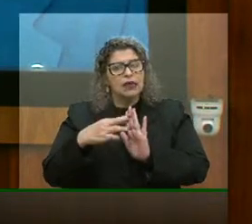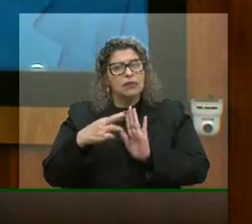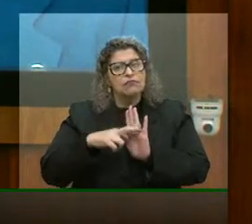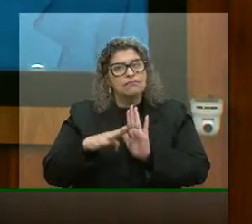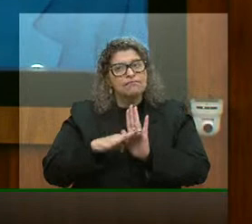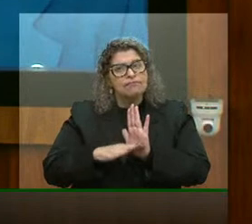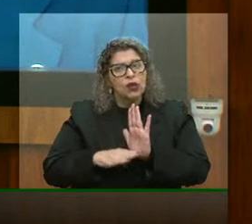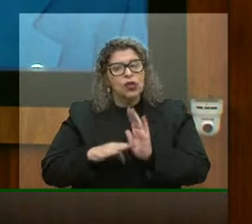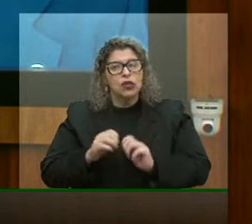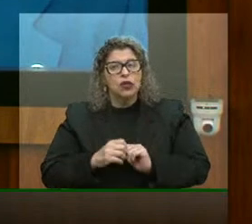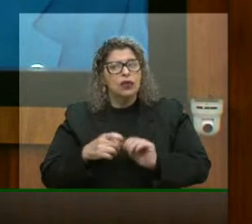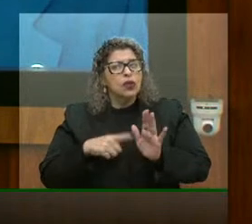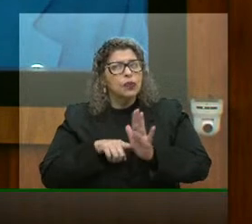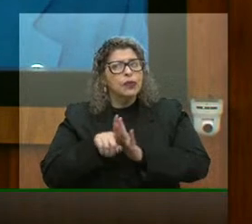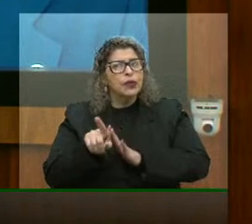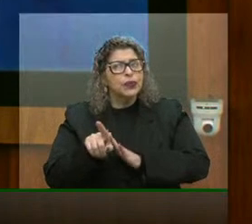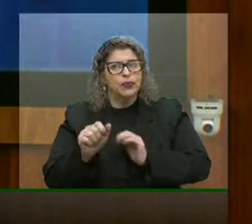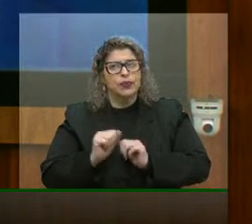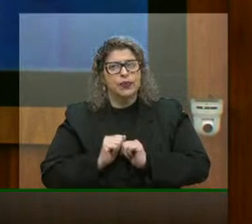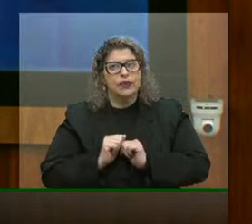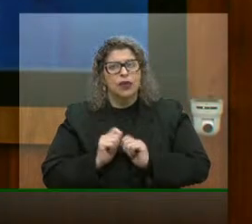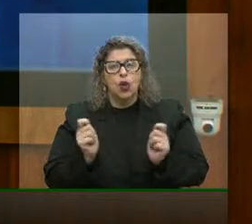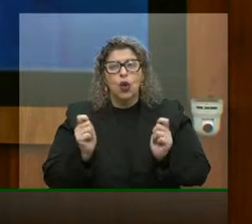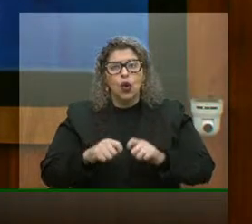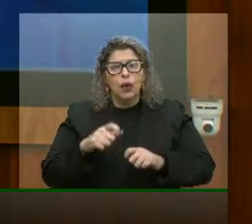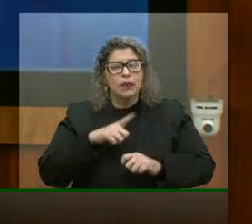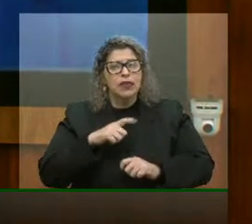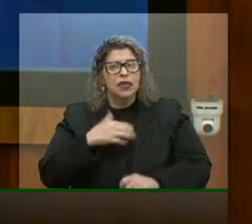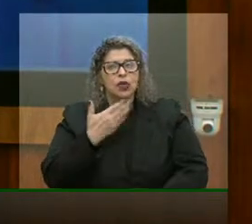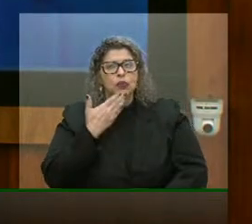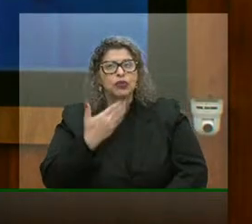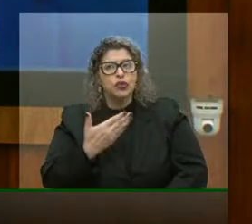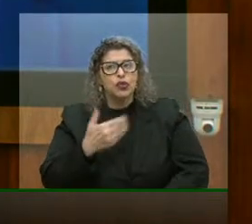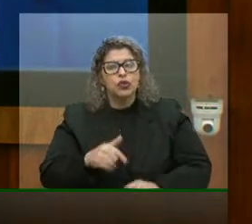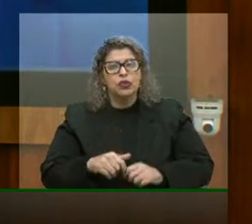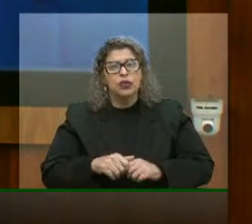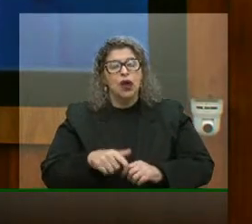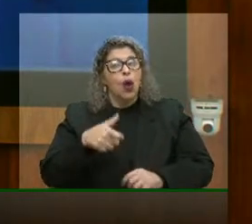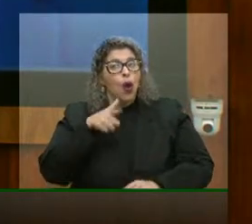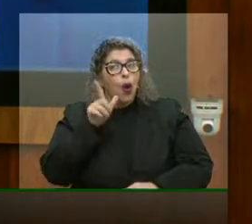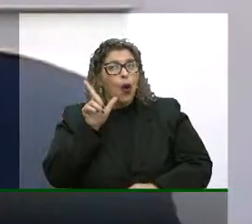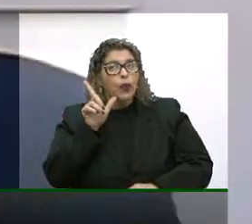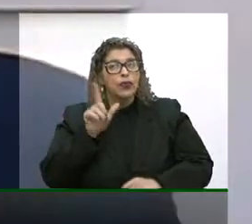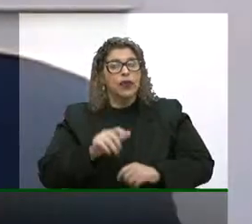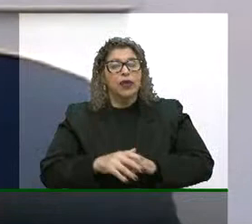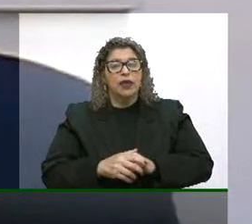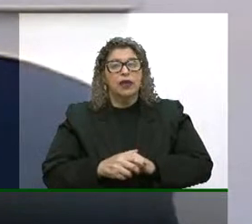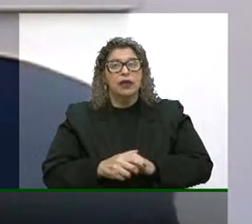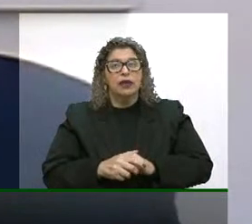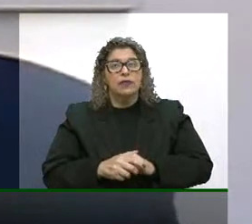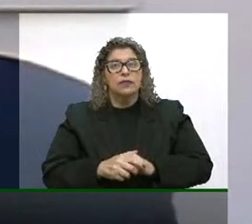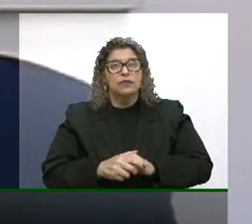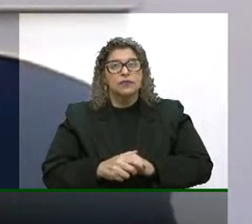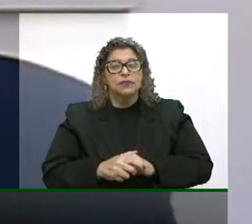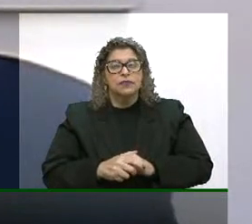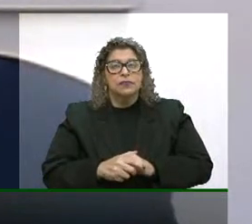ordem. Eu lhe pergunto se, como nós temos um requerimento que ontem também